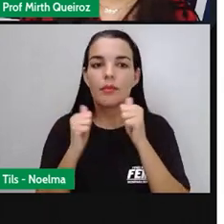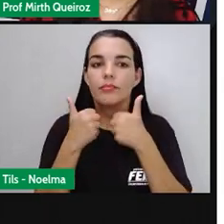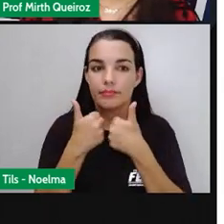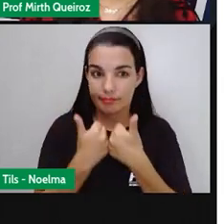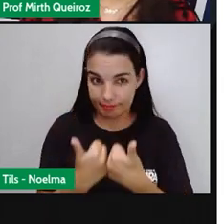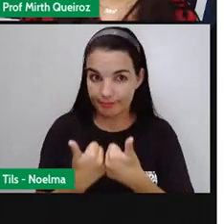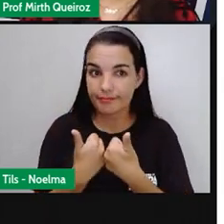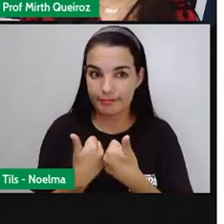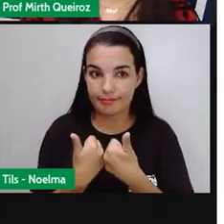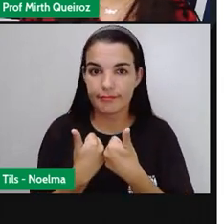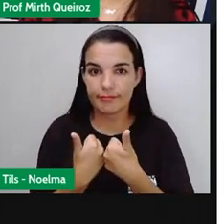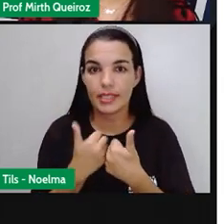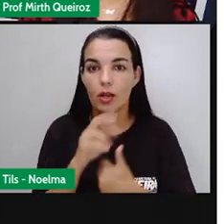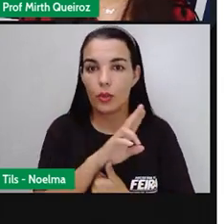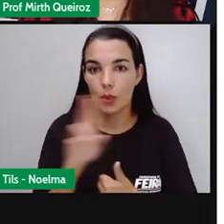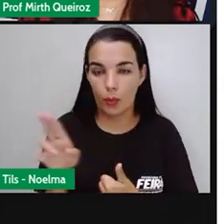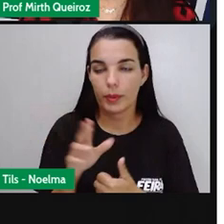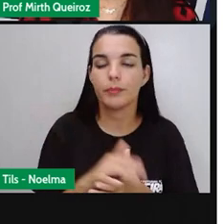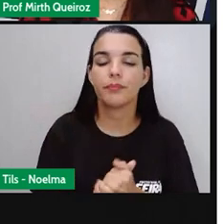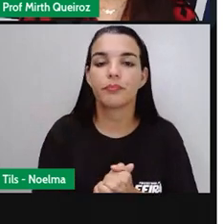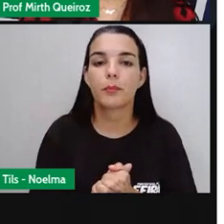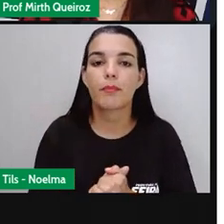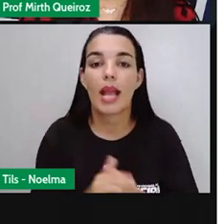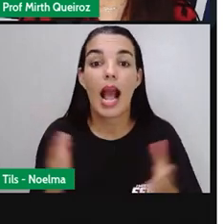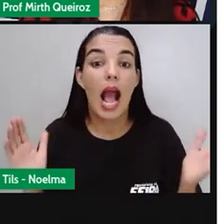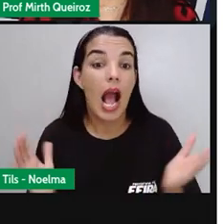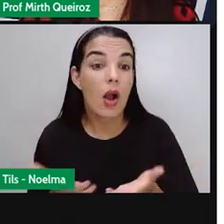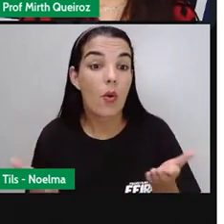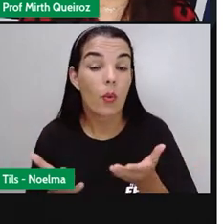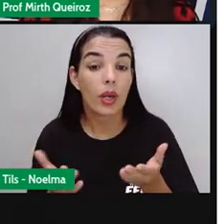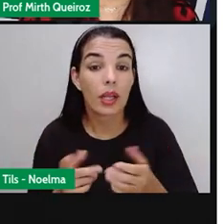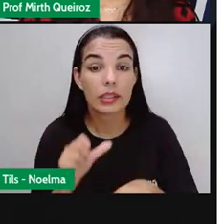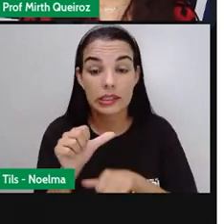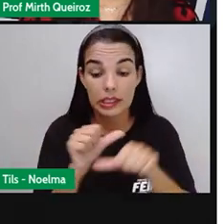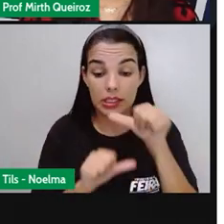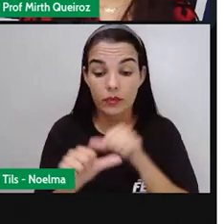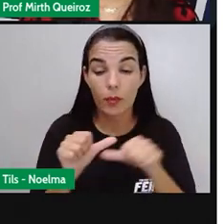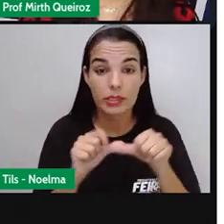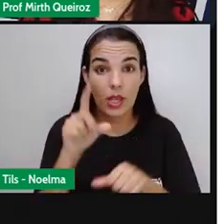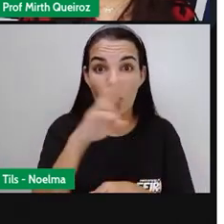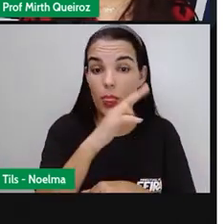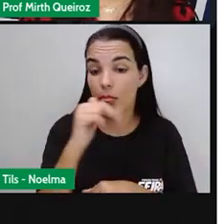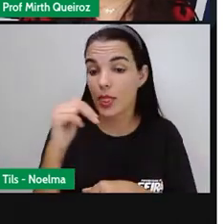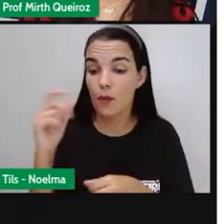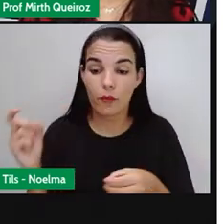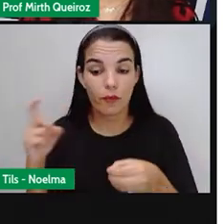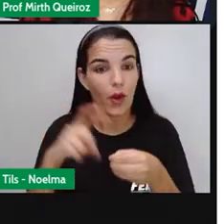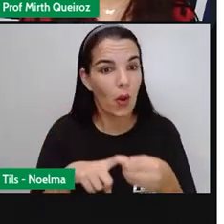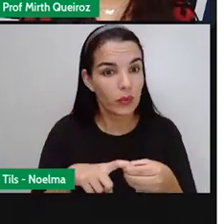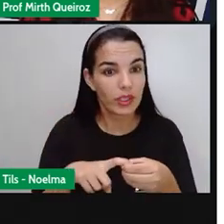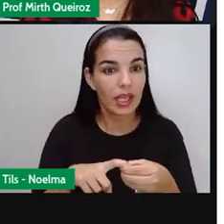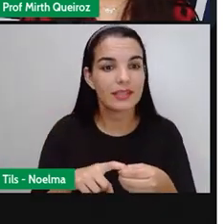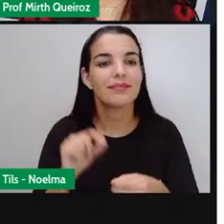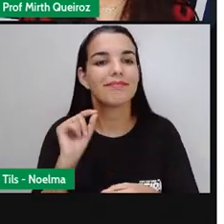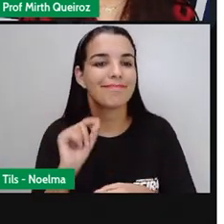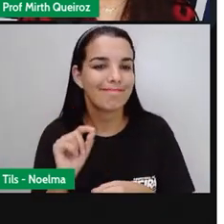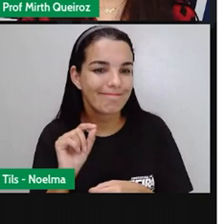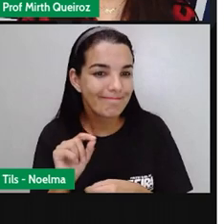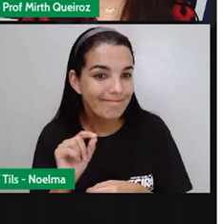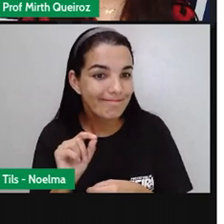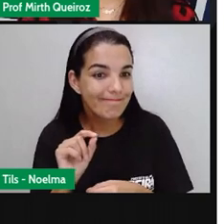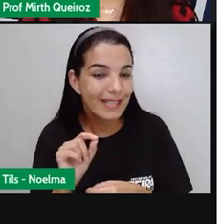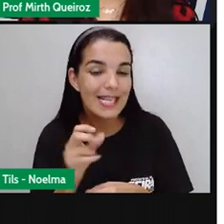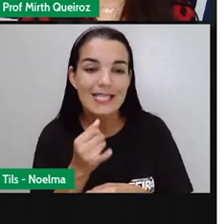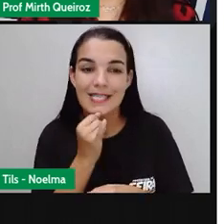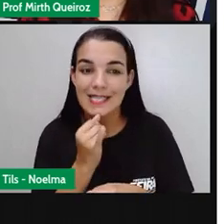de transformação a gente chama de transformações reversíveis. Já as transformações irreversíveis são transformações que acontecem em